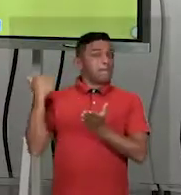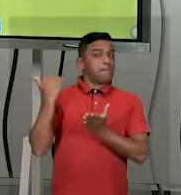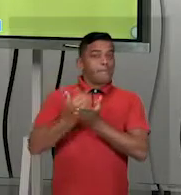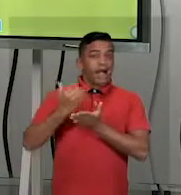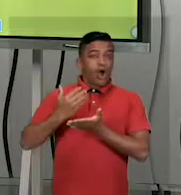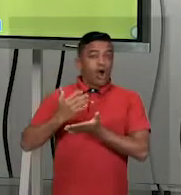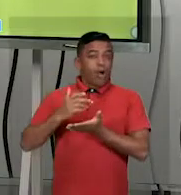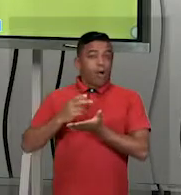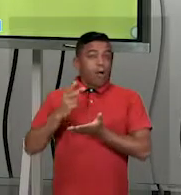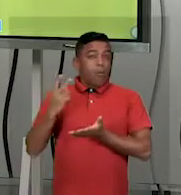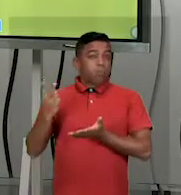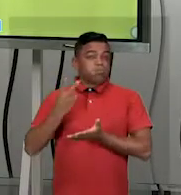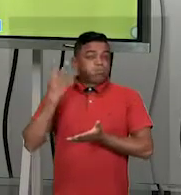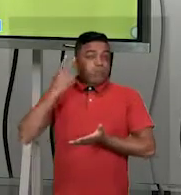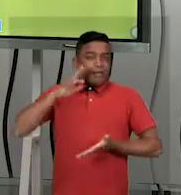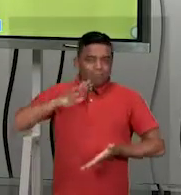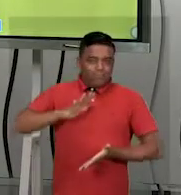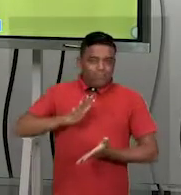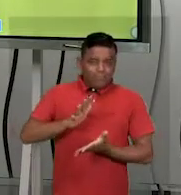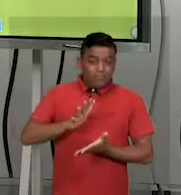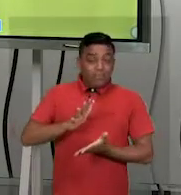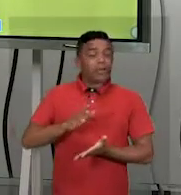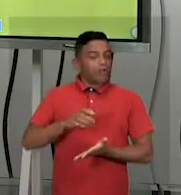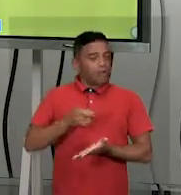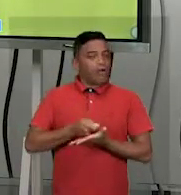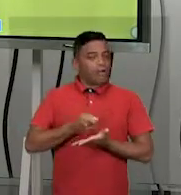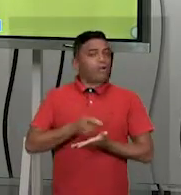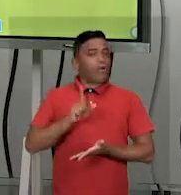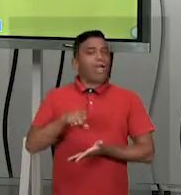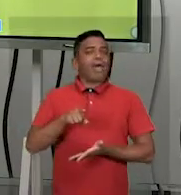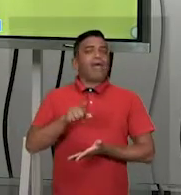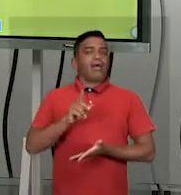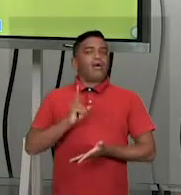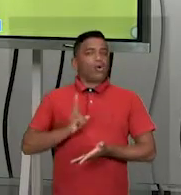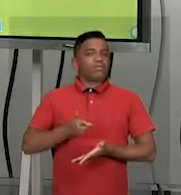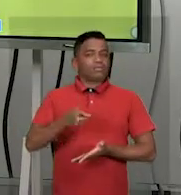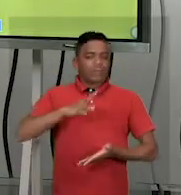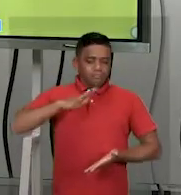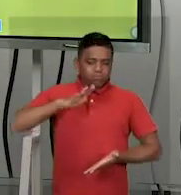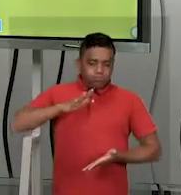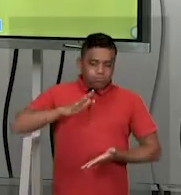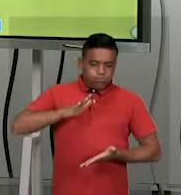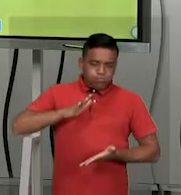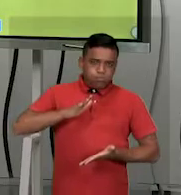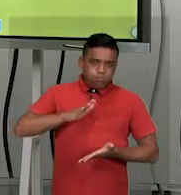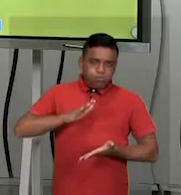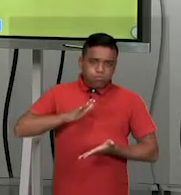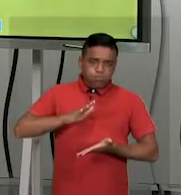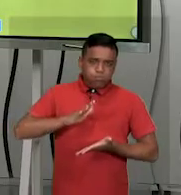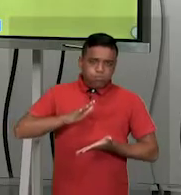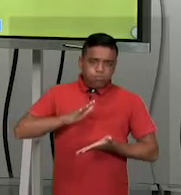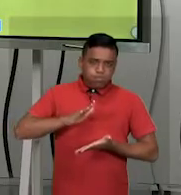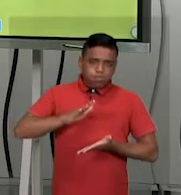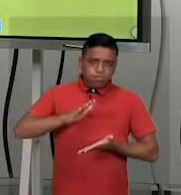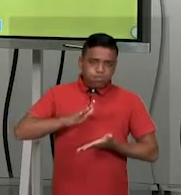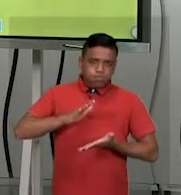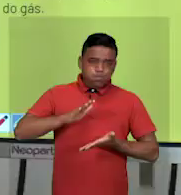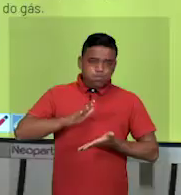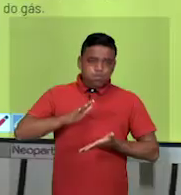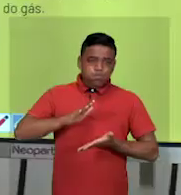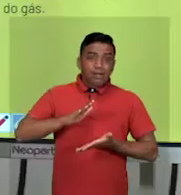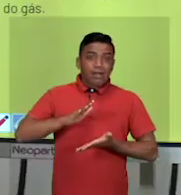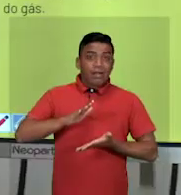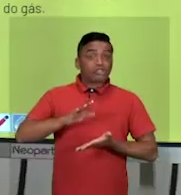posso garantir que a pressão aqui é constante. Ok, nesse momento, quando a pressão é constante e eu faço